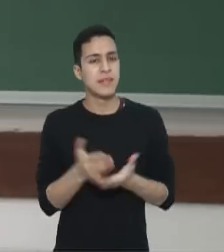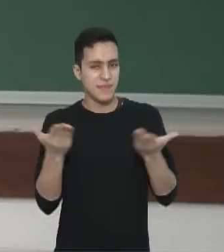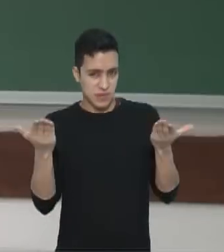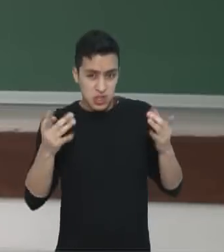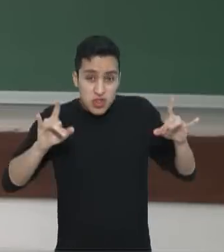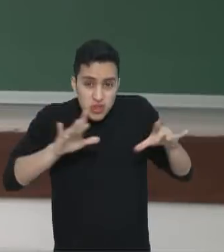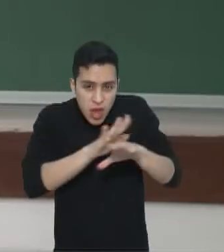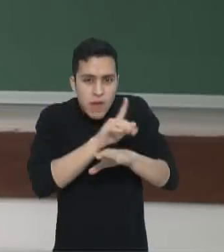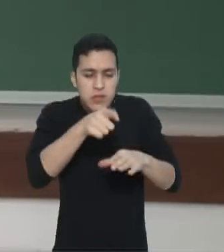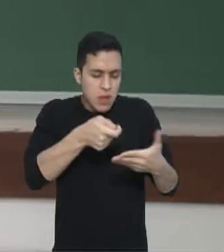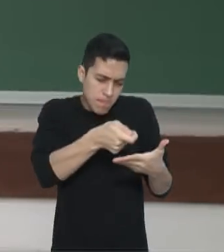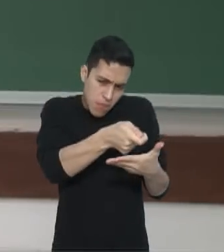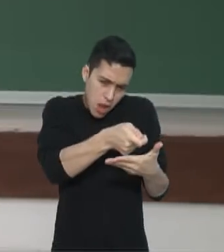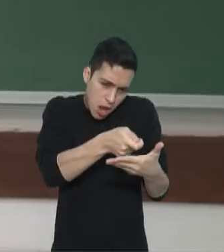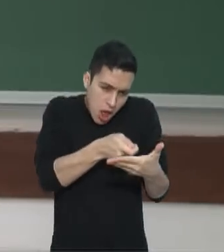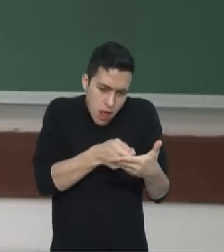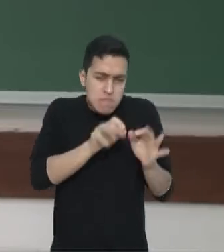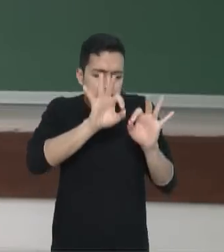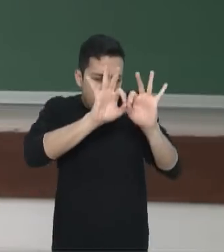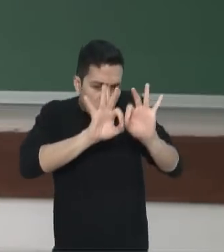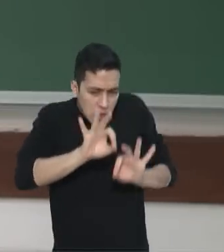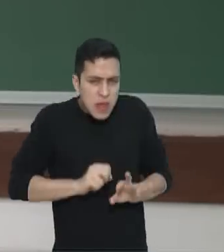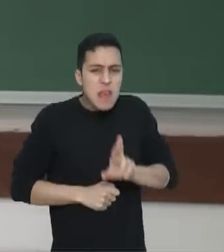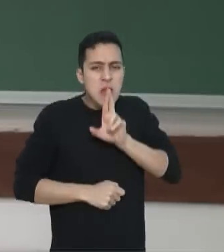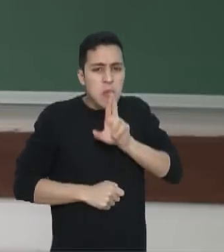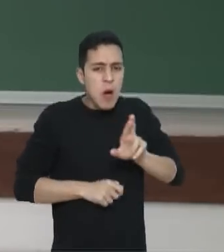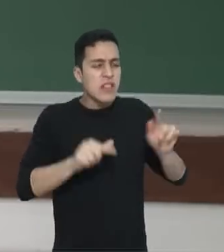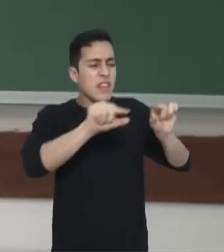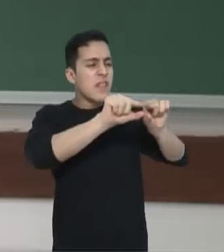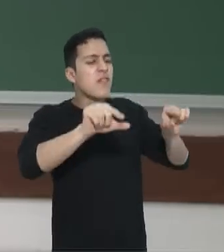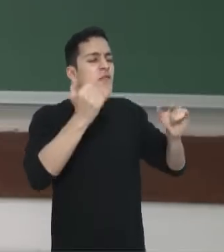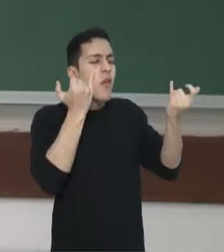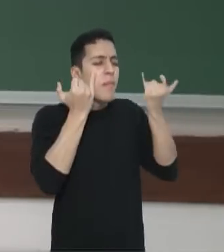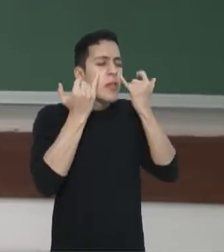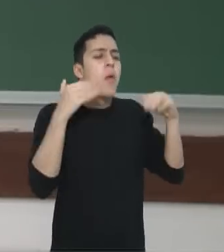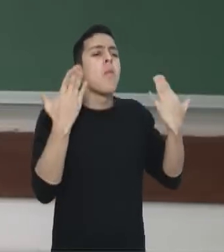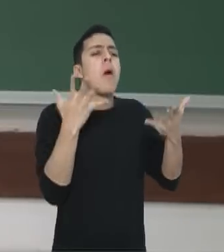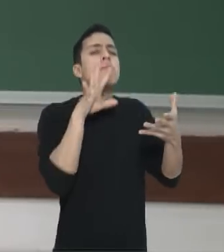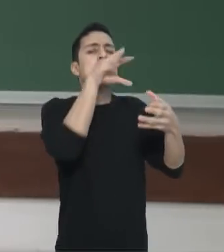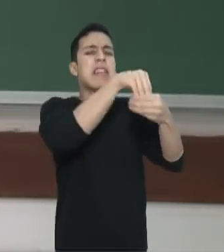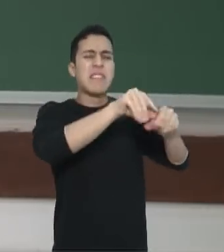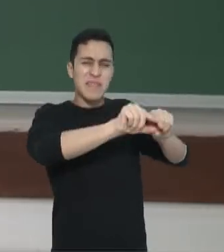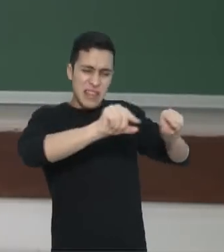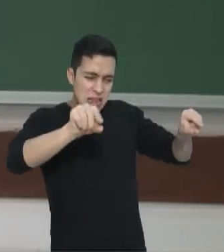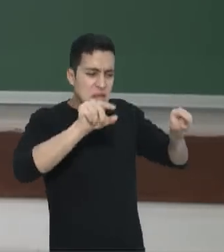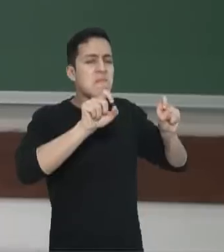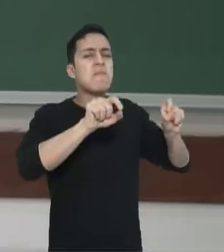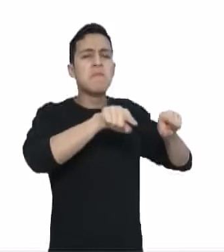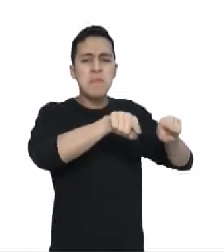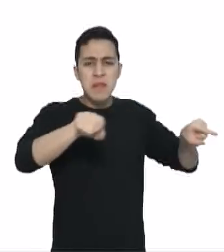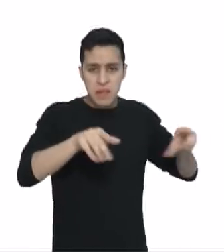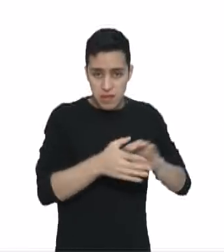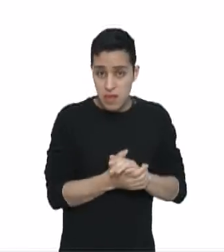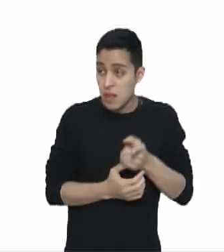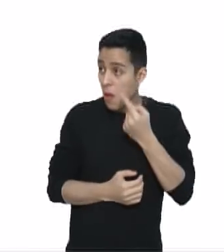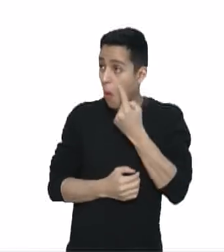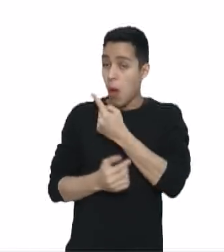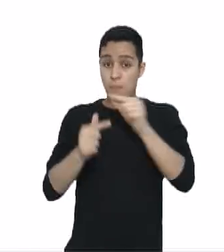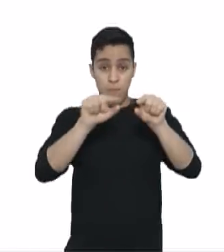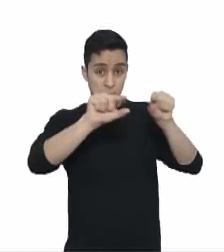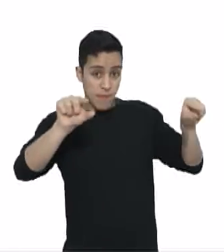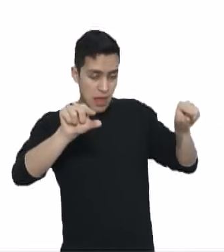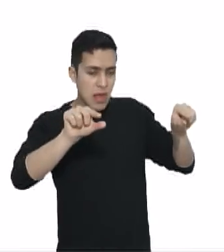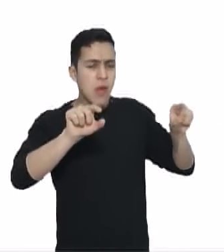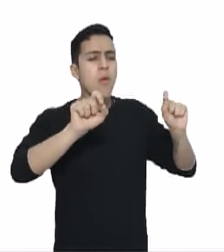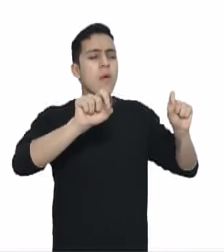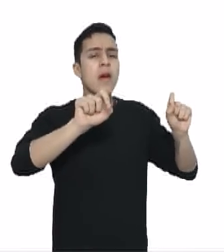Formulou sua resposta? Encontrou qual é a informação presente na primeira linha? Então confira. A primeira linha informa